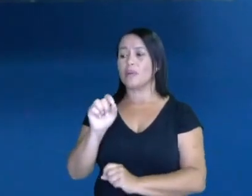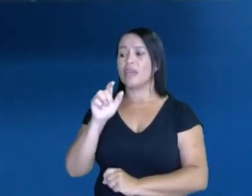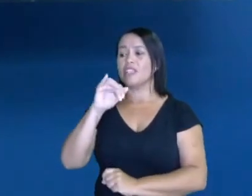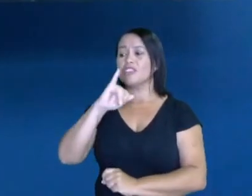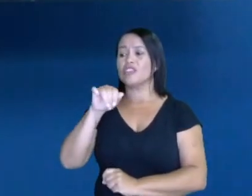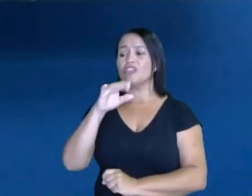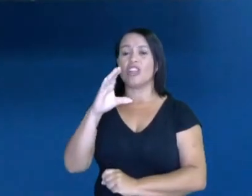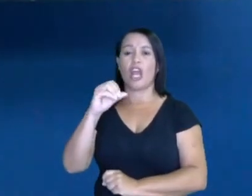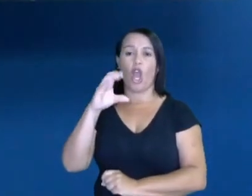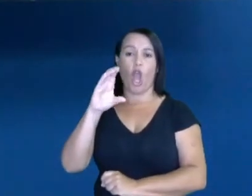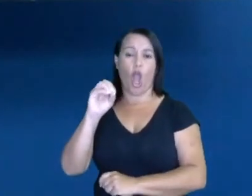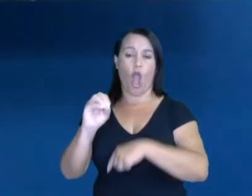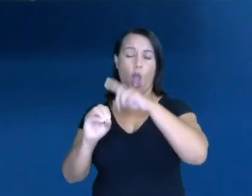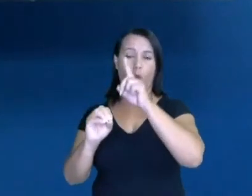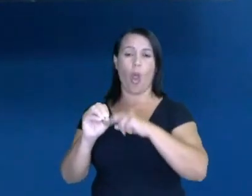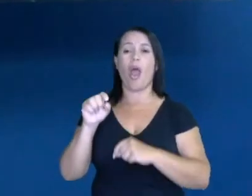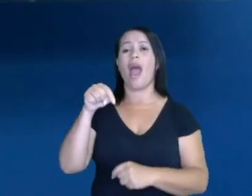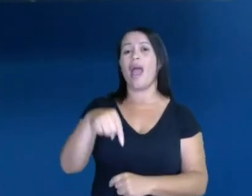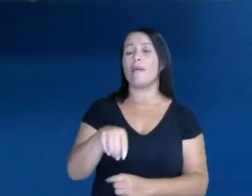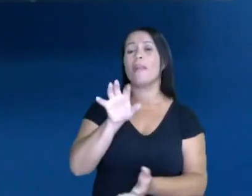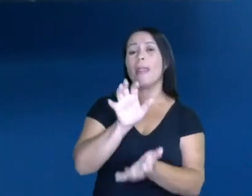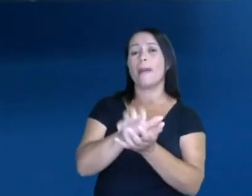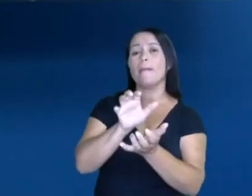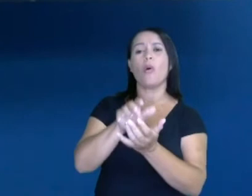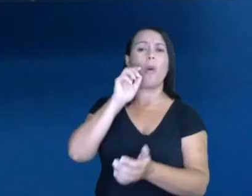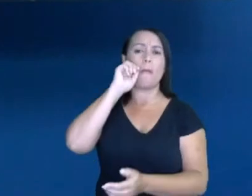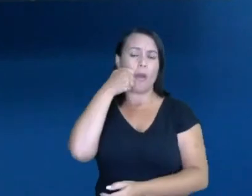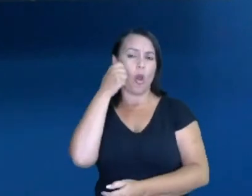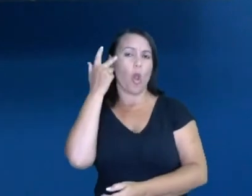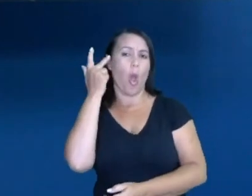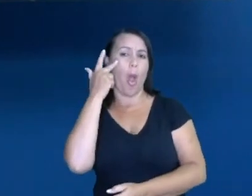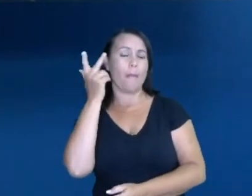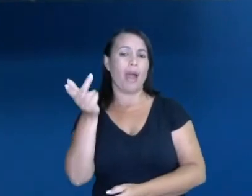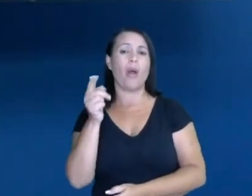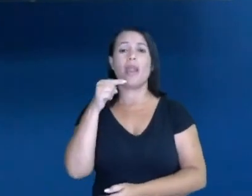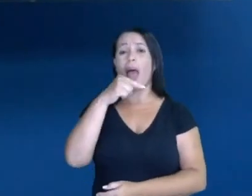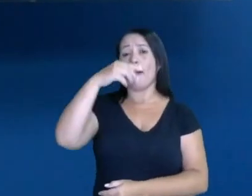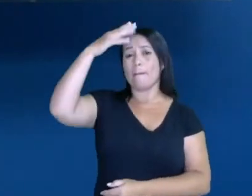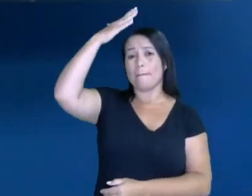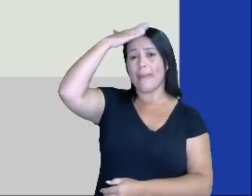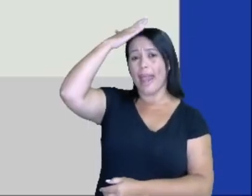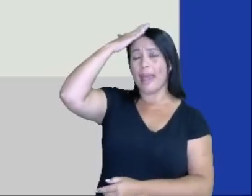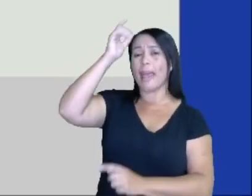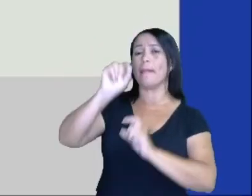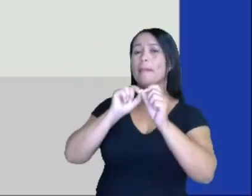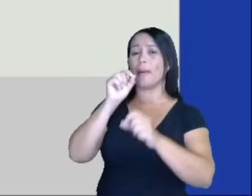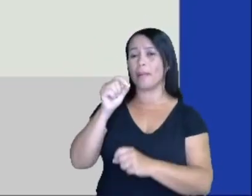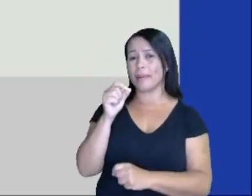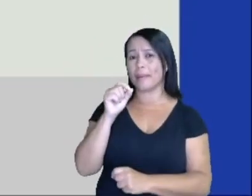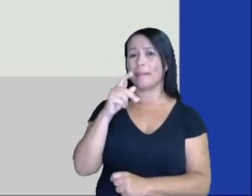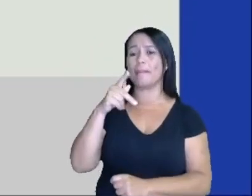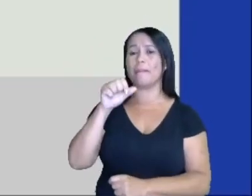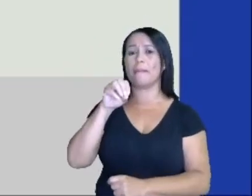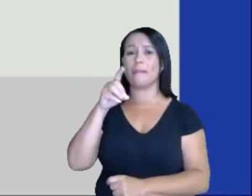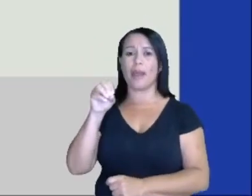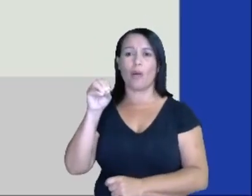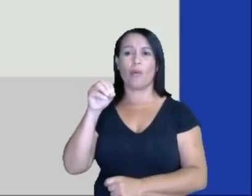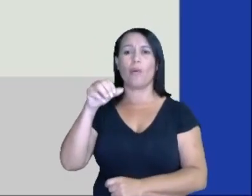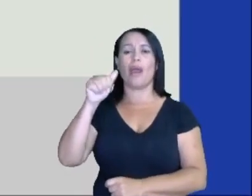francês. Na Paraíba ele é chamado de pão aguado. Percebam que é o mesmo alimento, mas por conta da